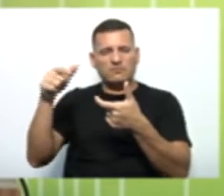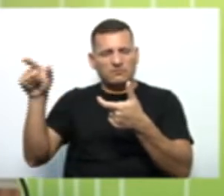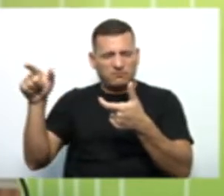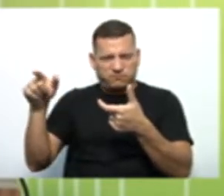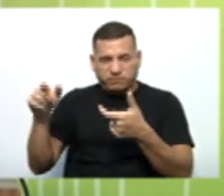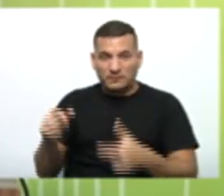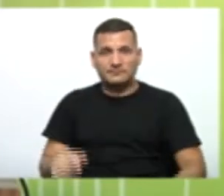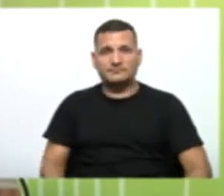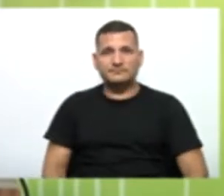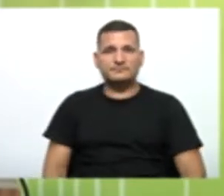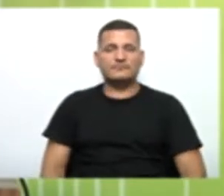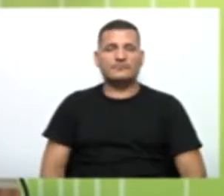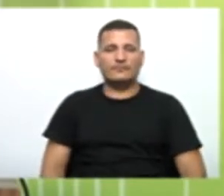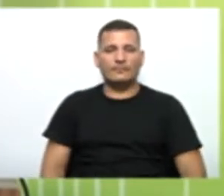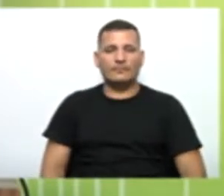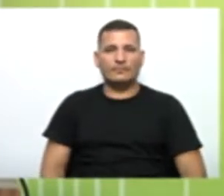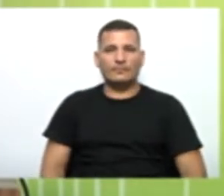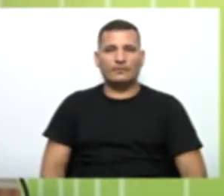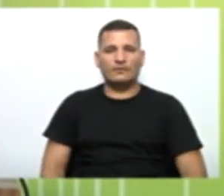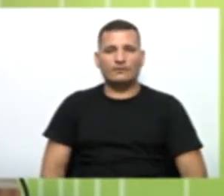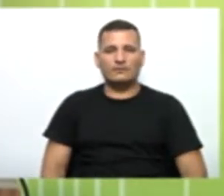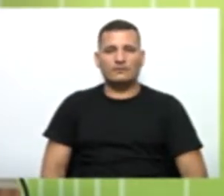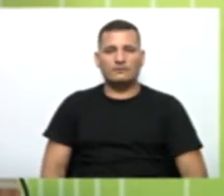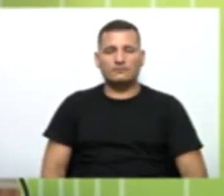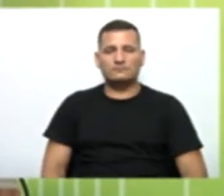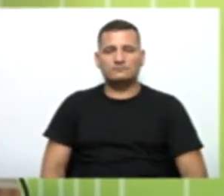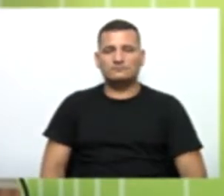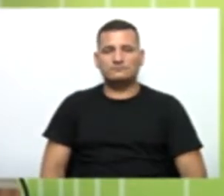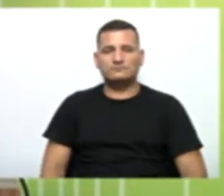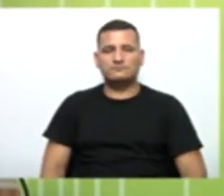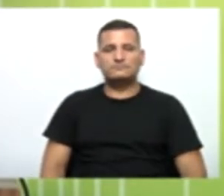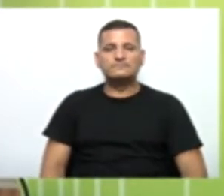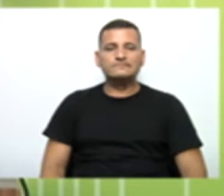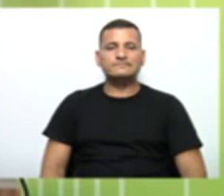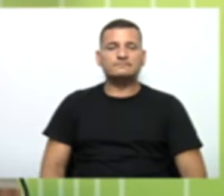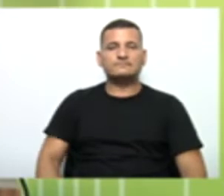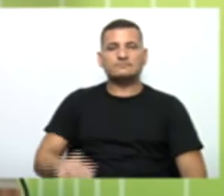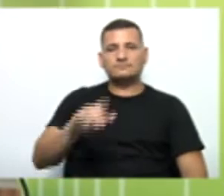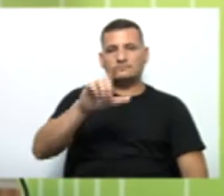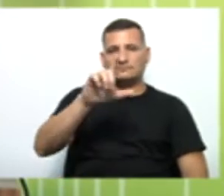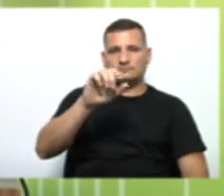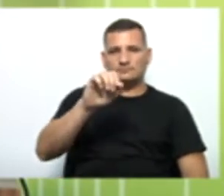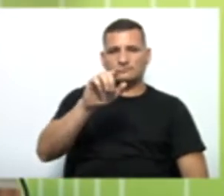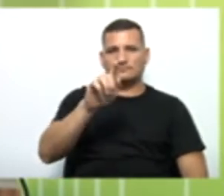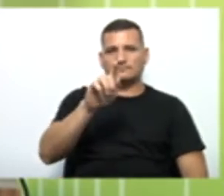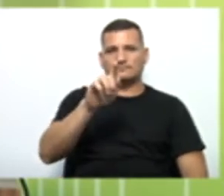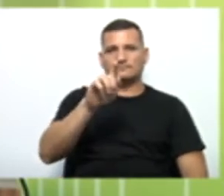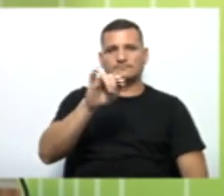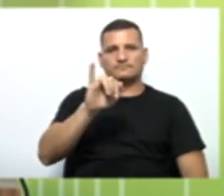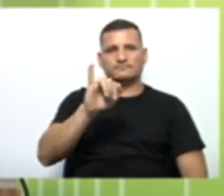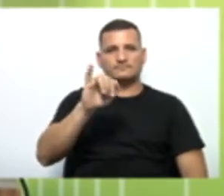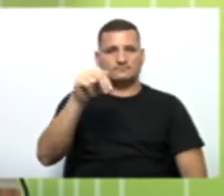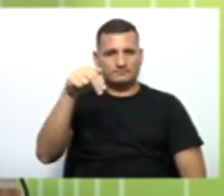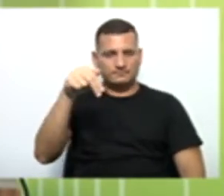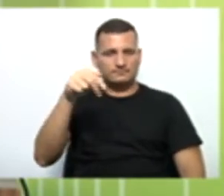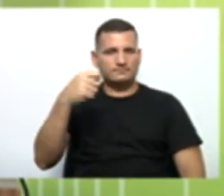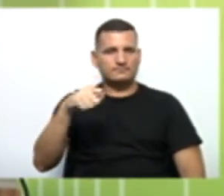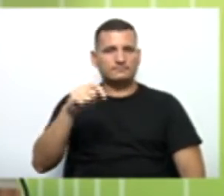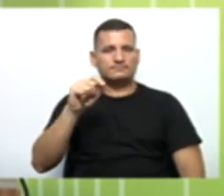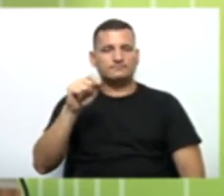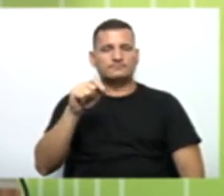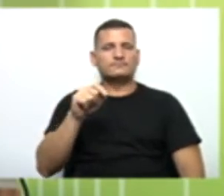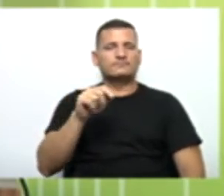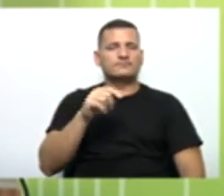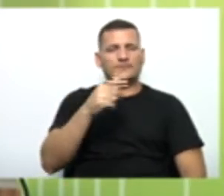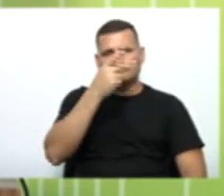né? O sistema de login, um acesso restrito do sistema. Ele precisa do quê? Do usuário, a senha e as